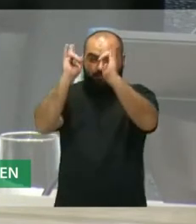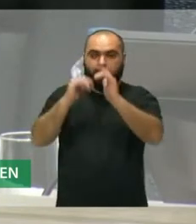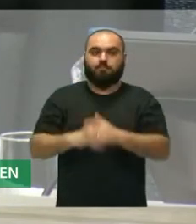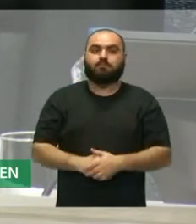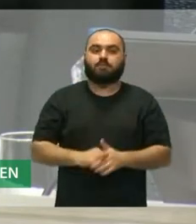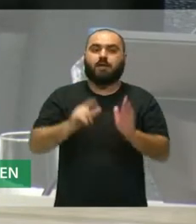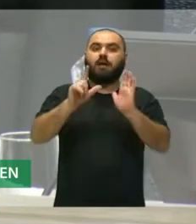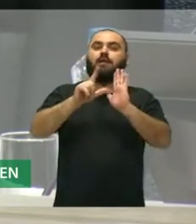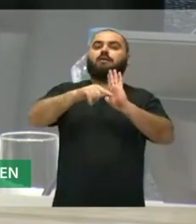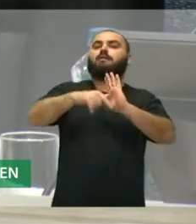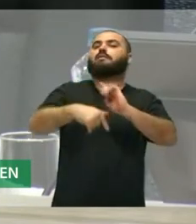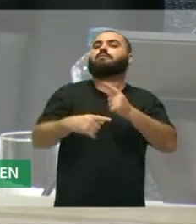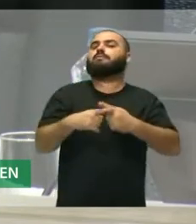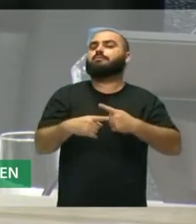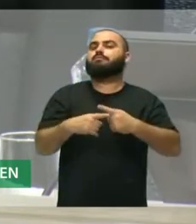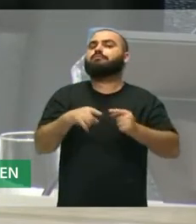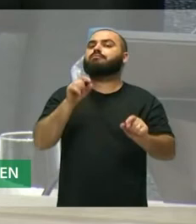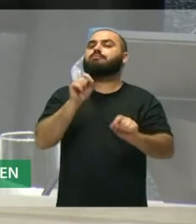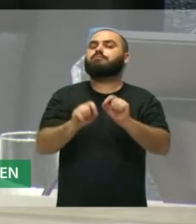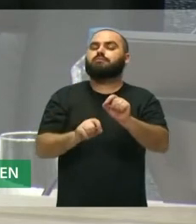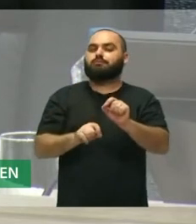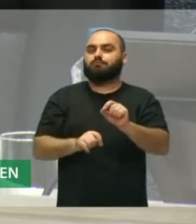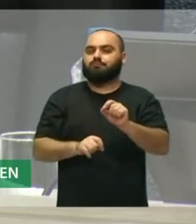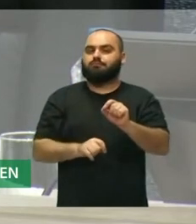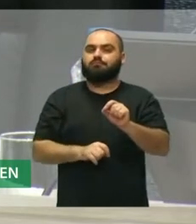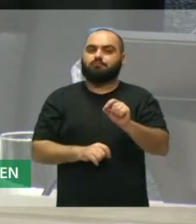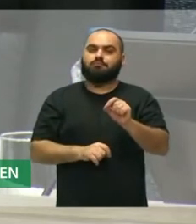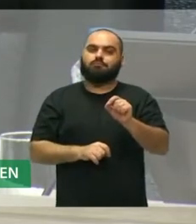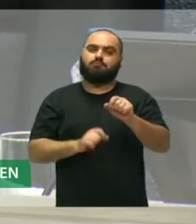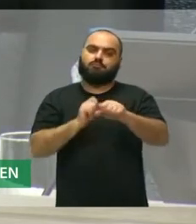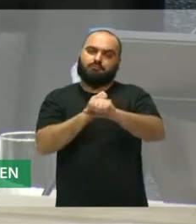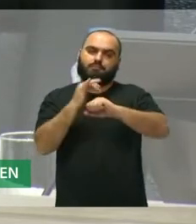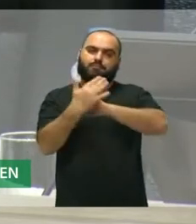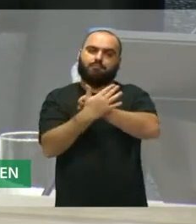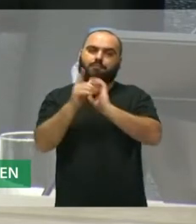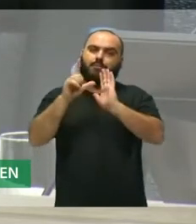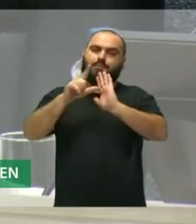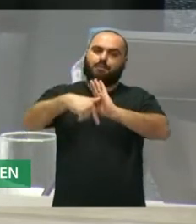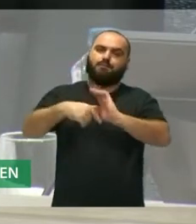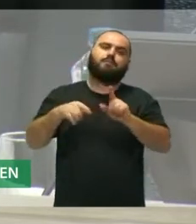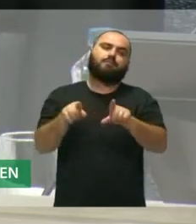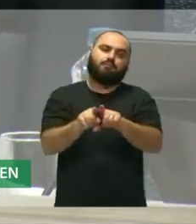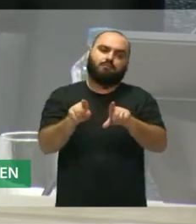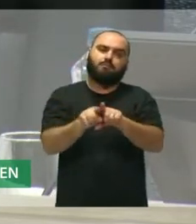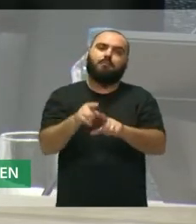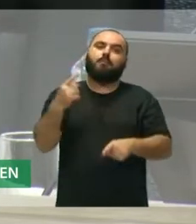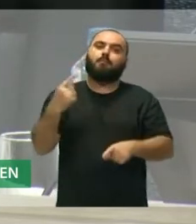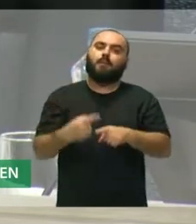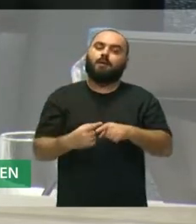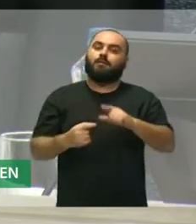atrasou também a questão da abertura do prédio foi a própria pandemia, porque nós tivemos